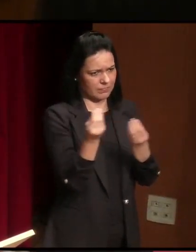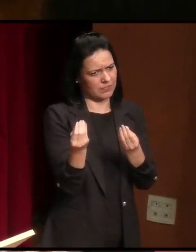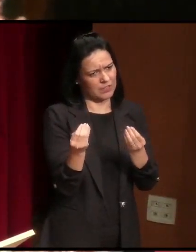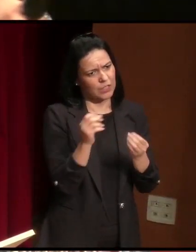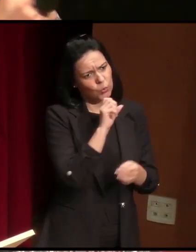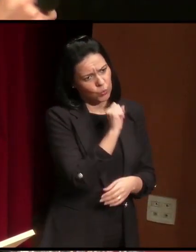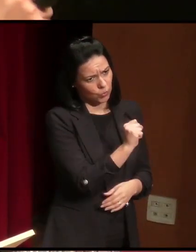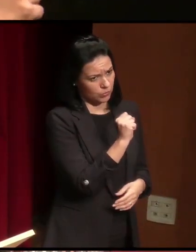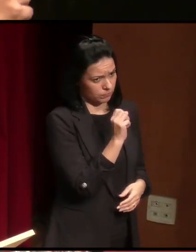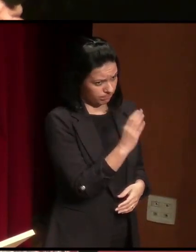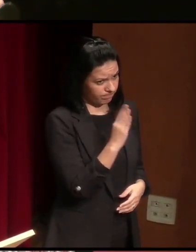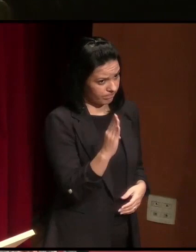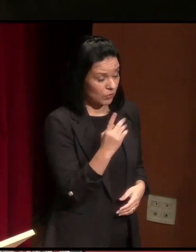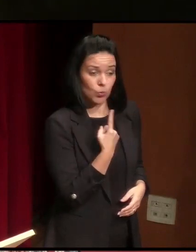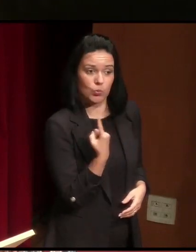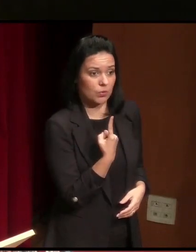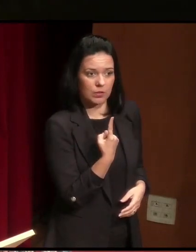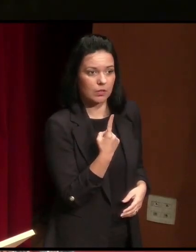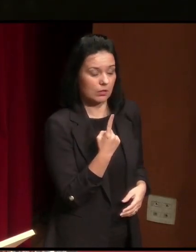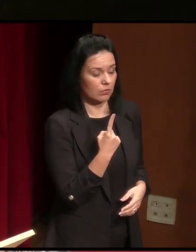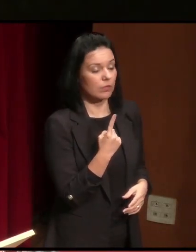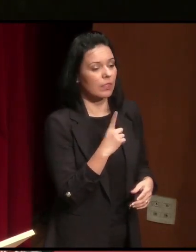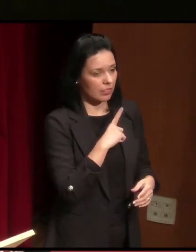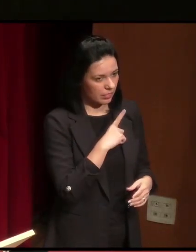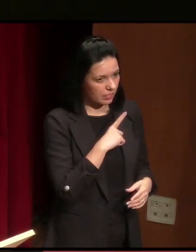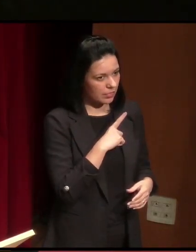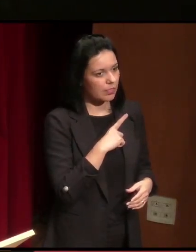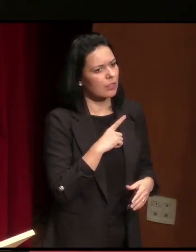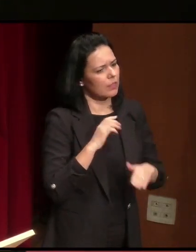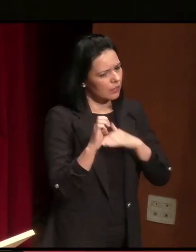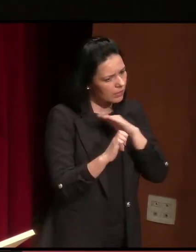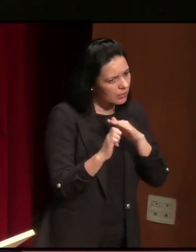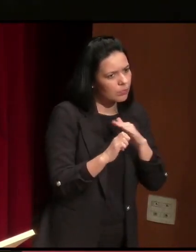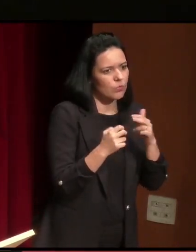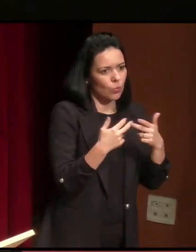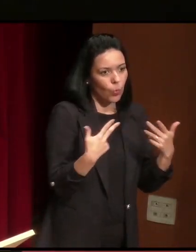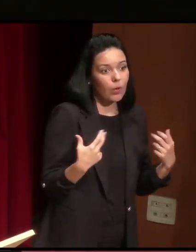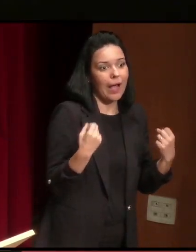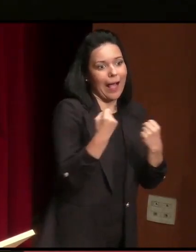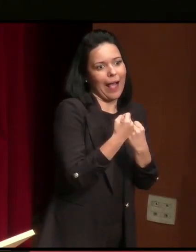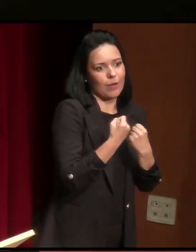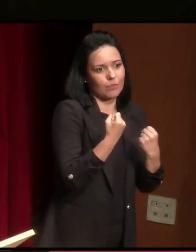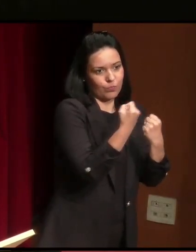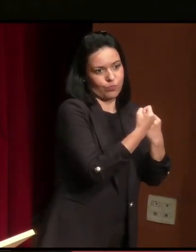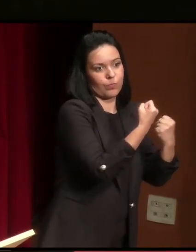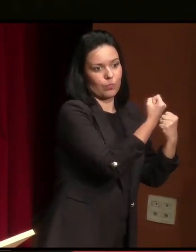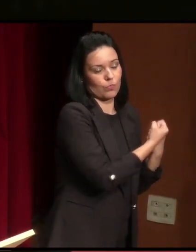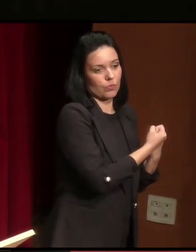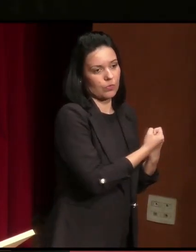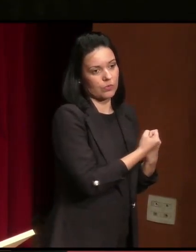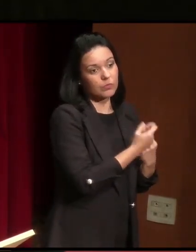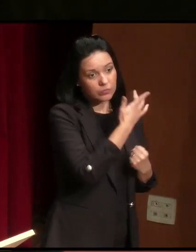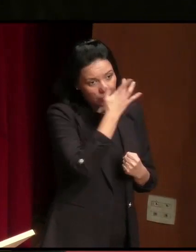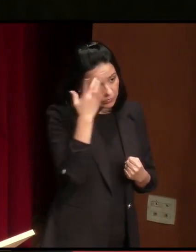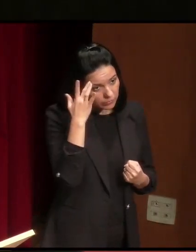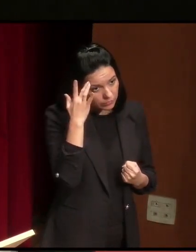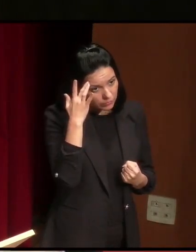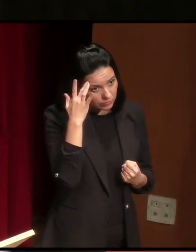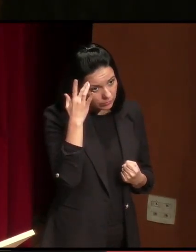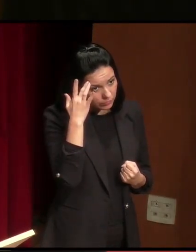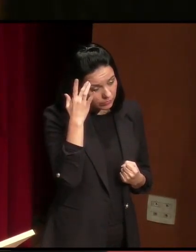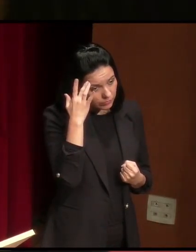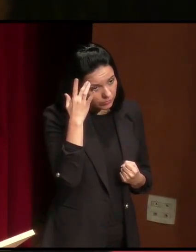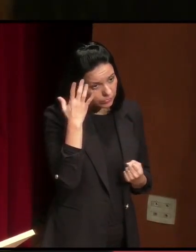sozinha, não é só com o Ministério. Nós fazemos parcerias com organizações que trabalham com a pessoa com deficiência visual. Então, se você conhece